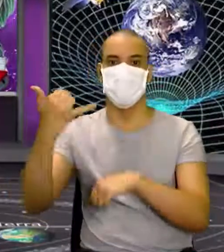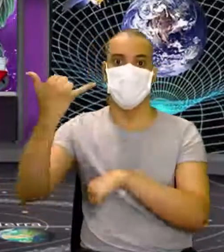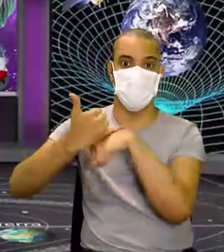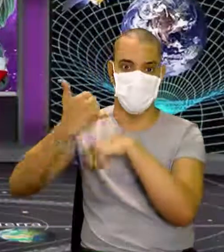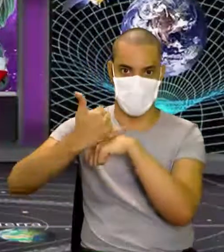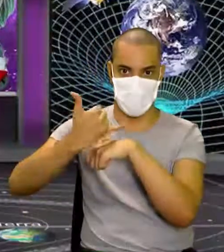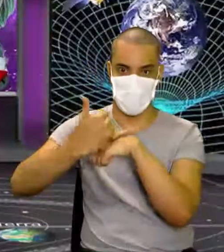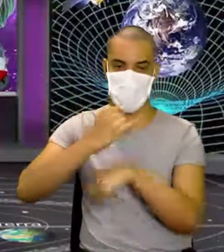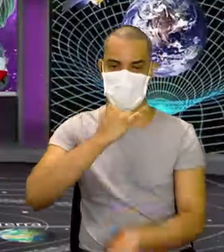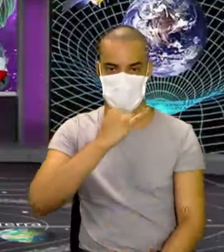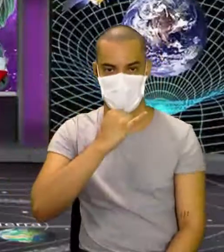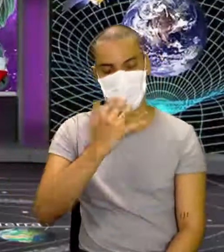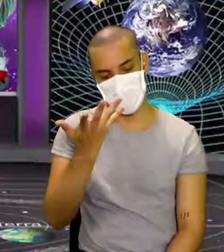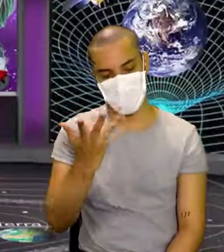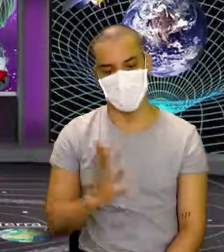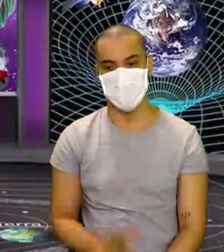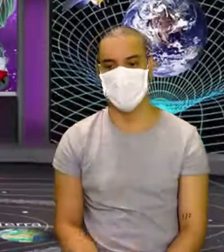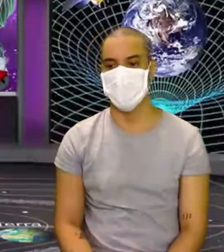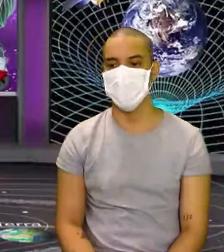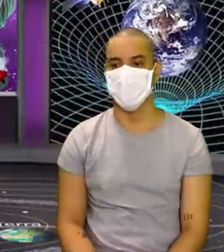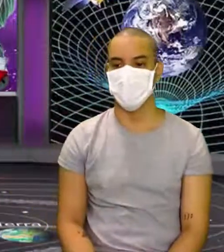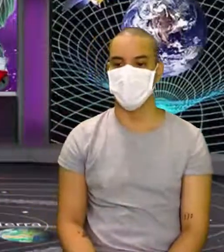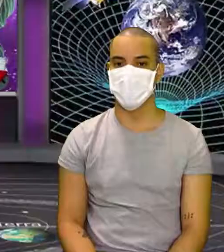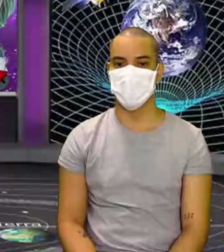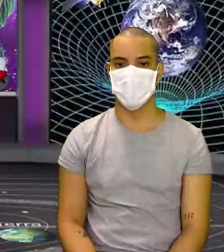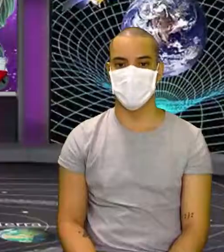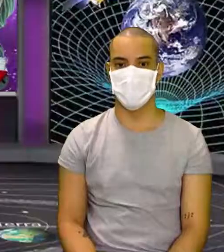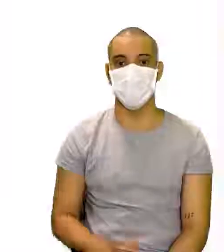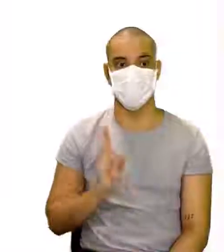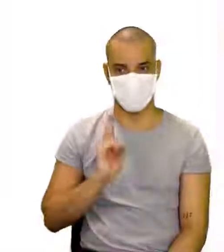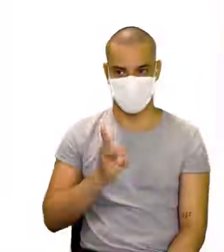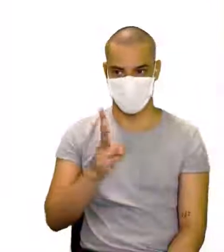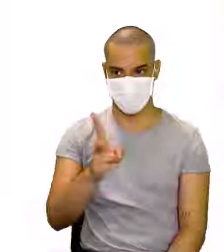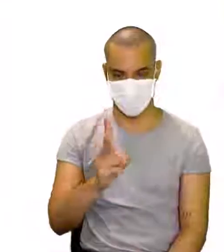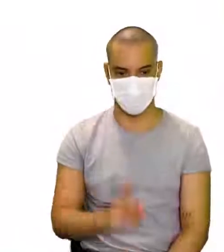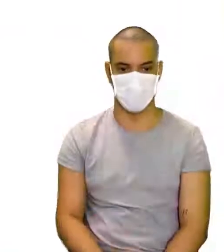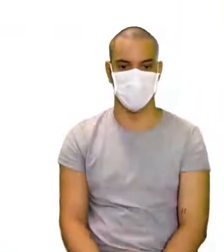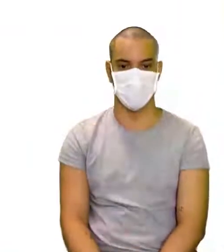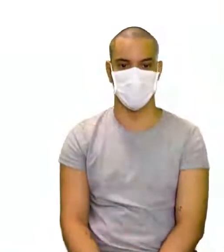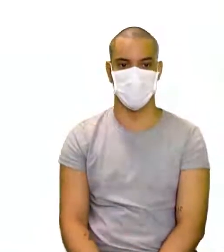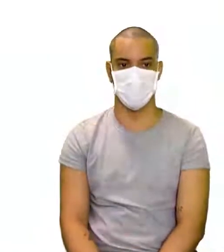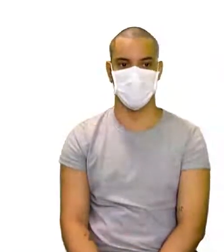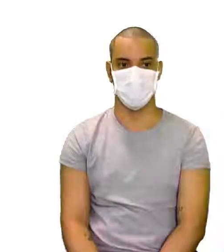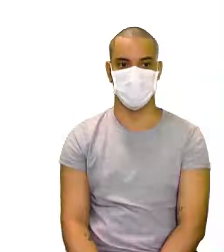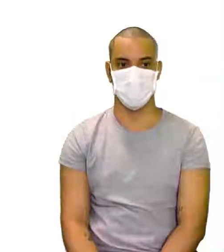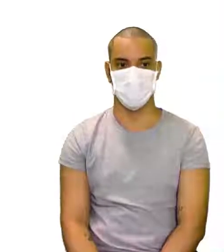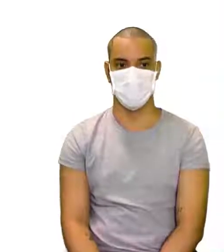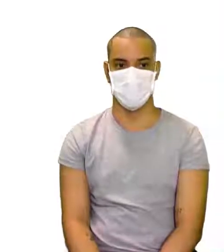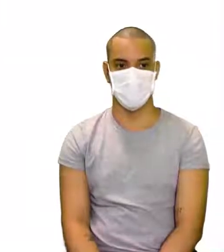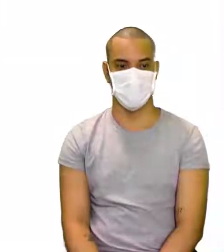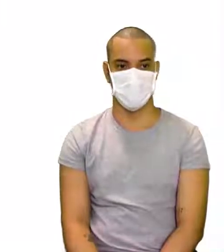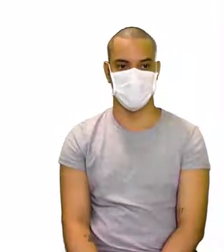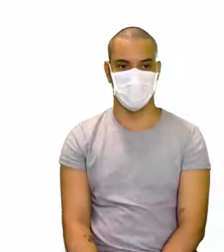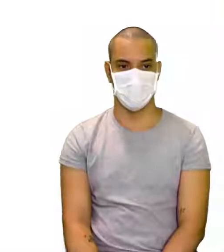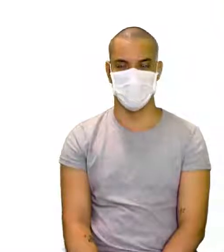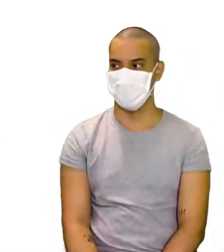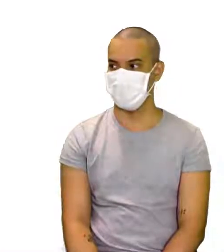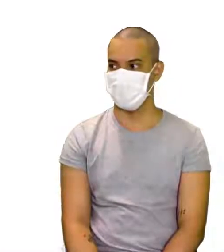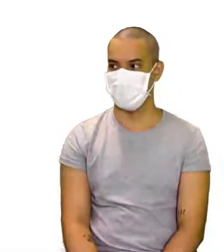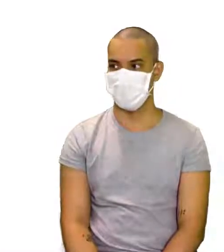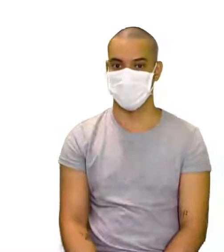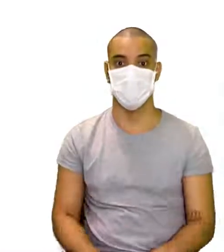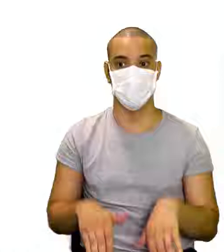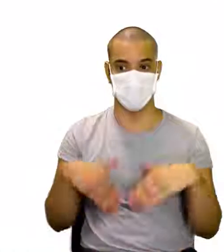por exemplo, tá bom? Vamos continuar, pessoal, com o nosso estudo aí do magnetismo, ok? E